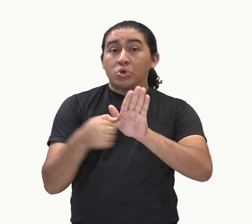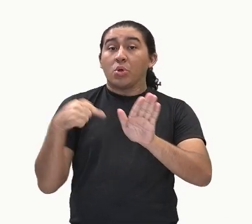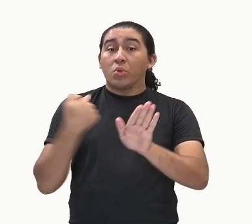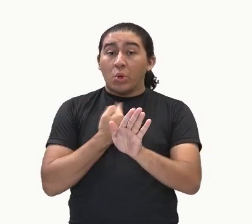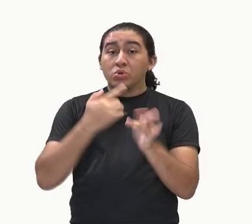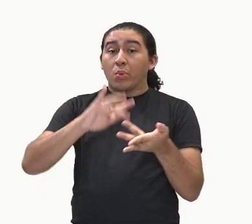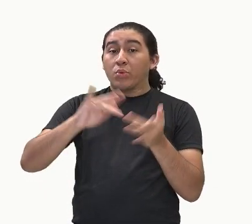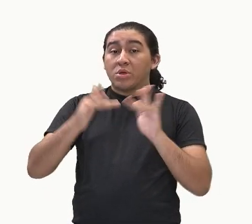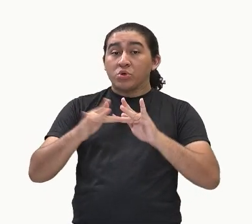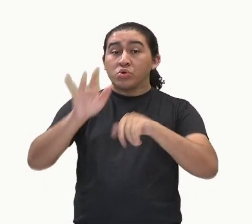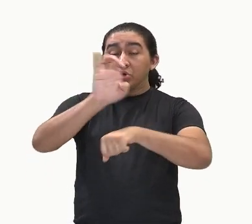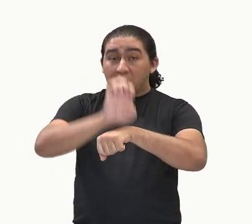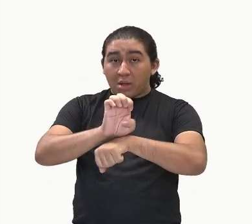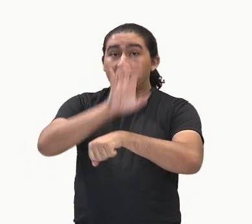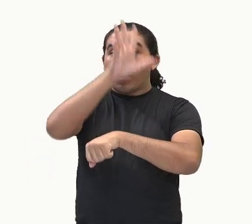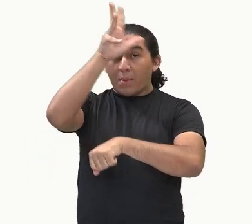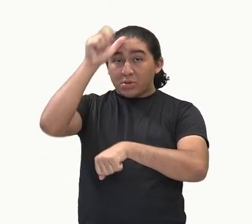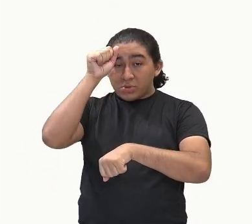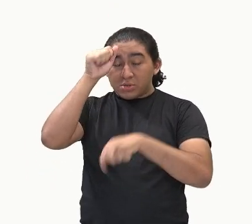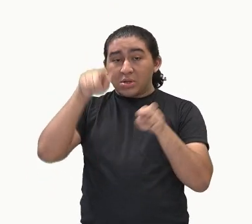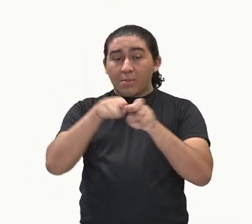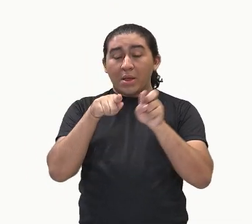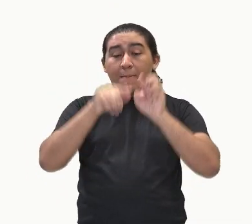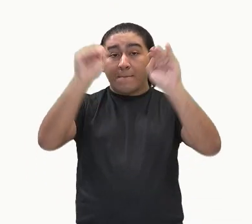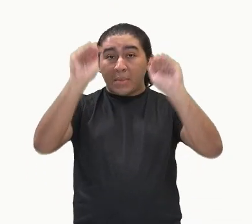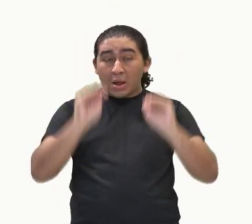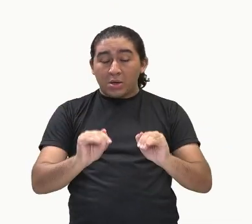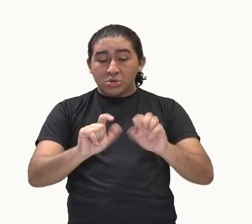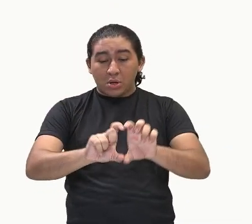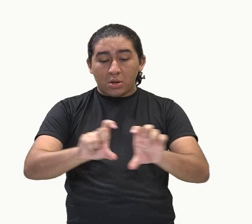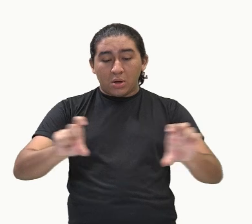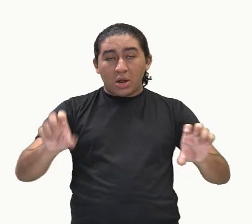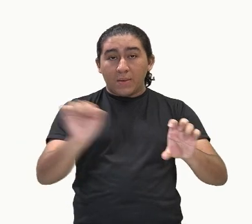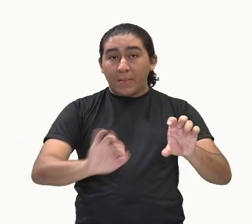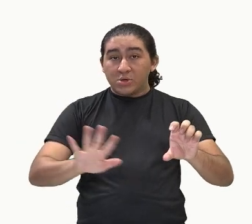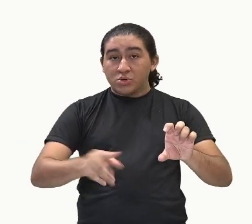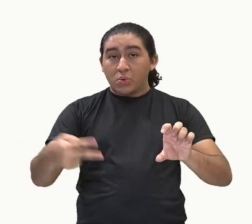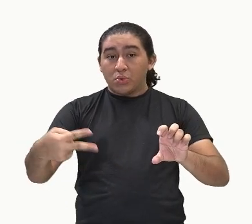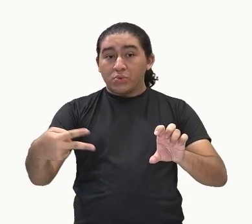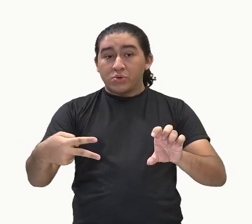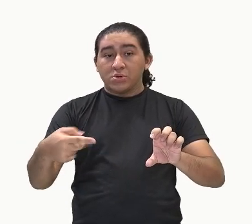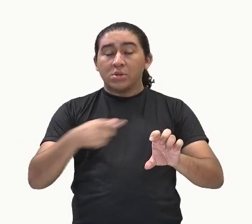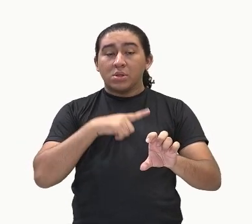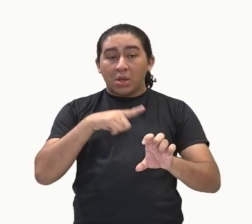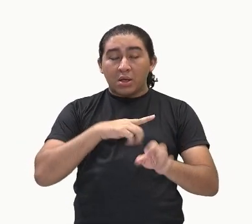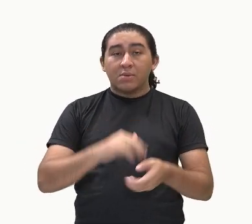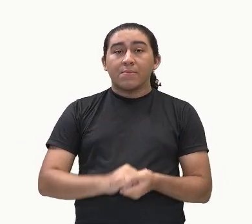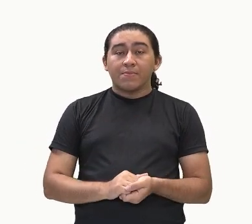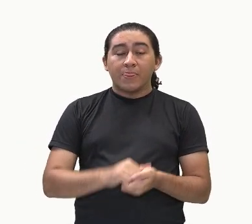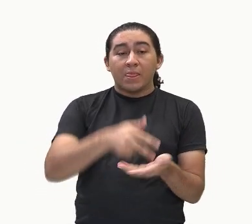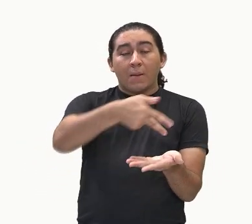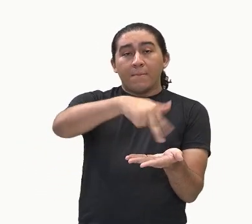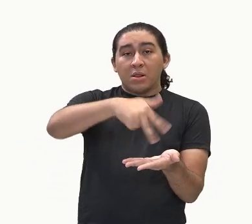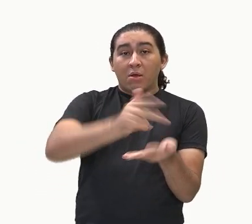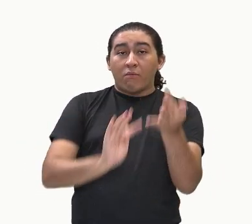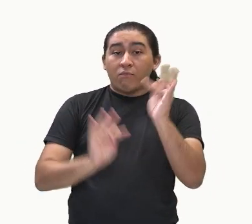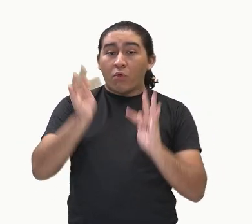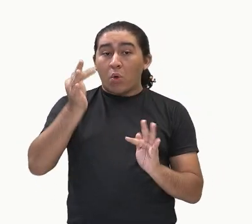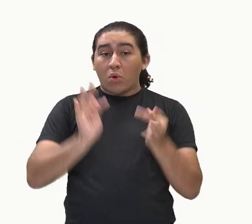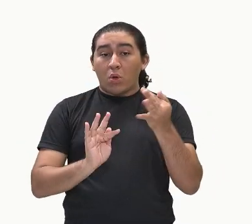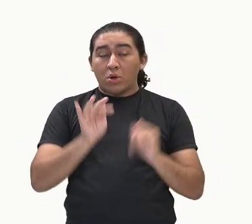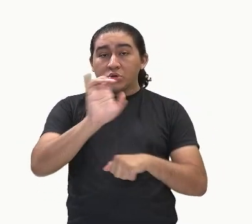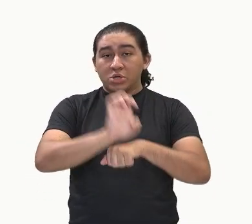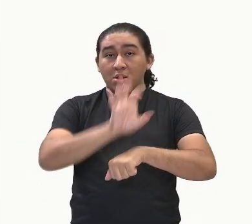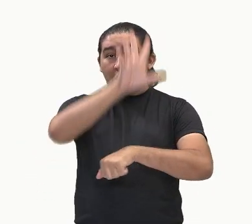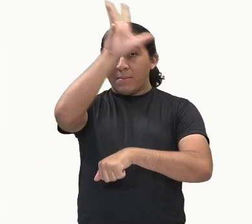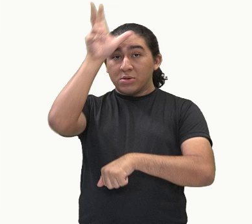contexto amazônico. Logo abaixo, nós temos também uma imagem do Balé Folclórico do Amazonas. Lembra que eu falei para